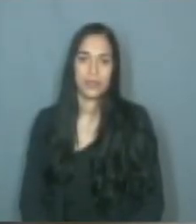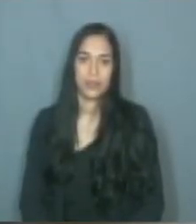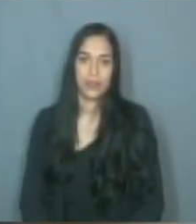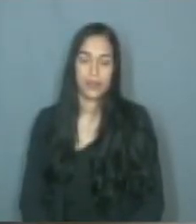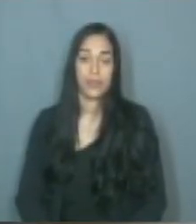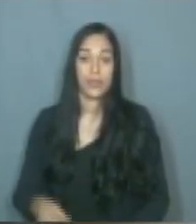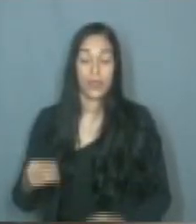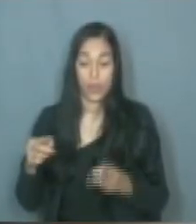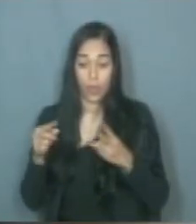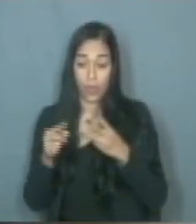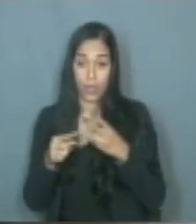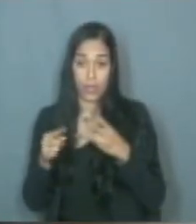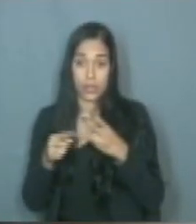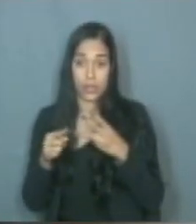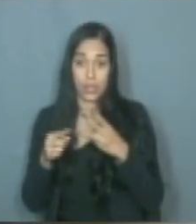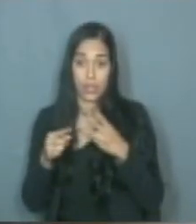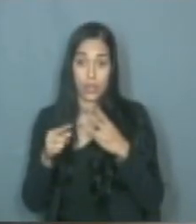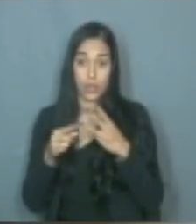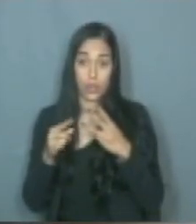O terceiro bloco